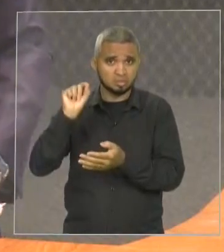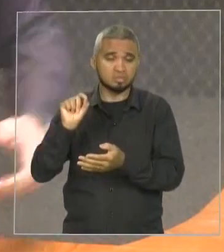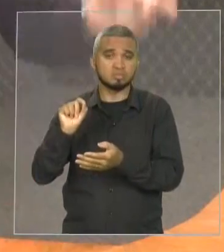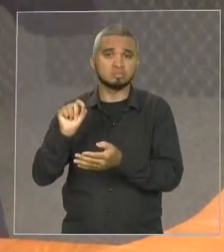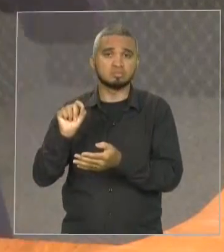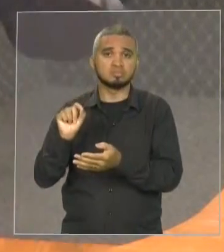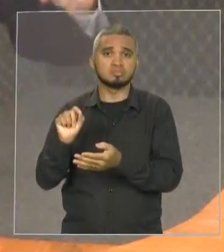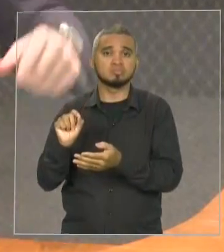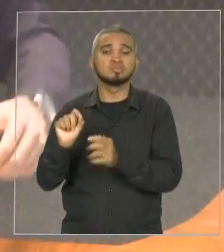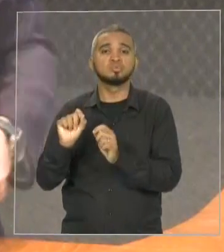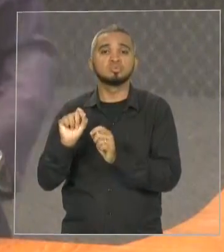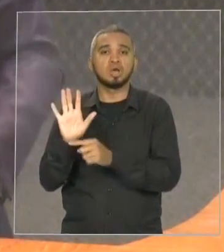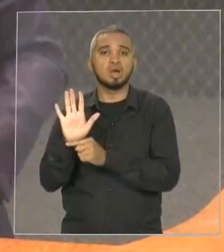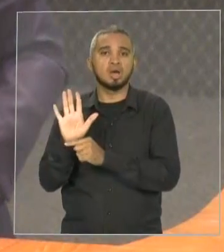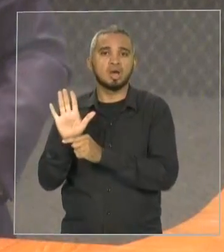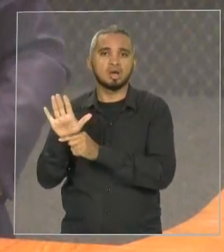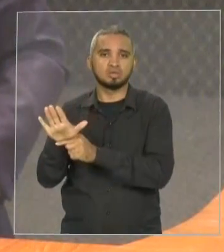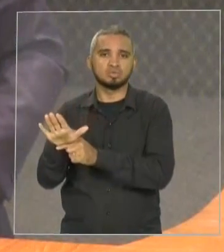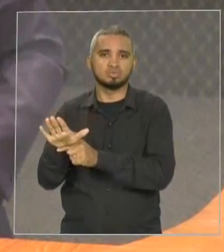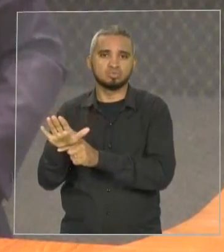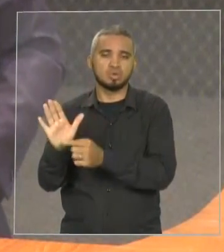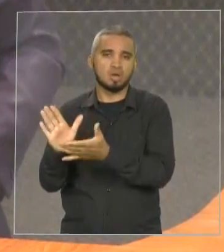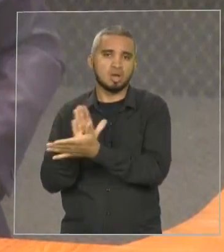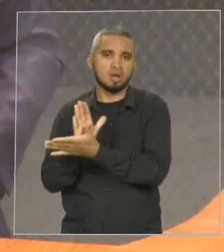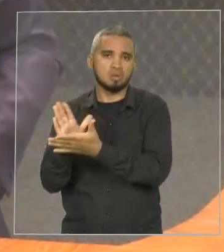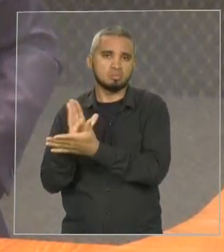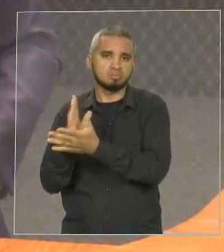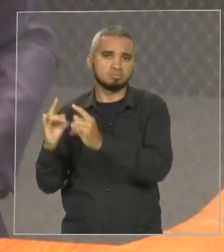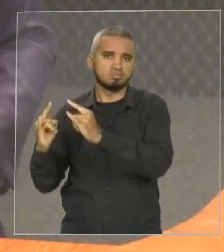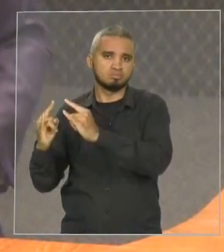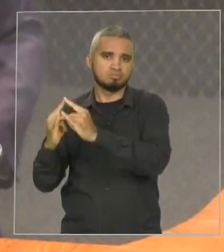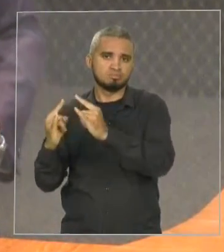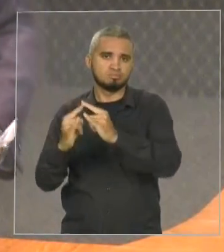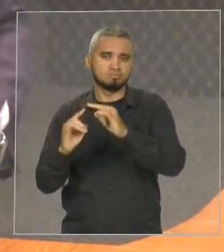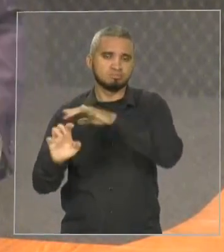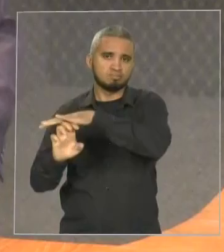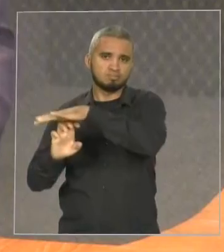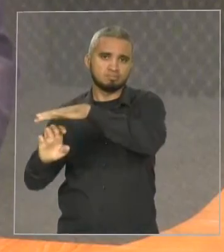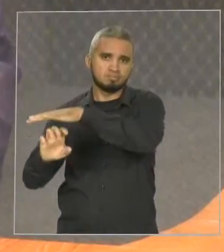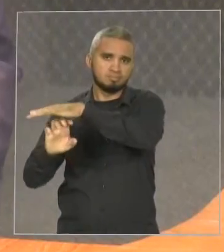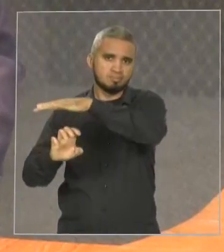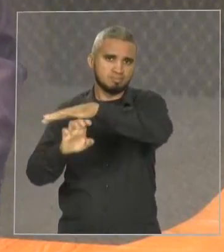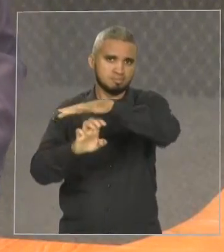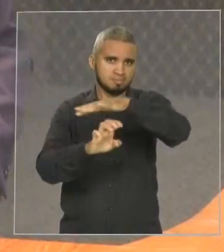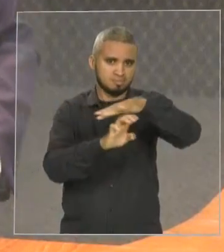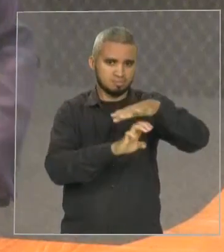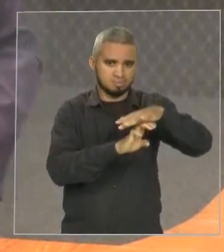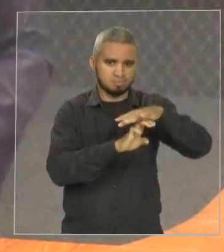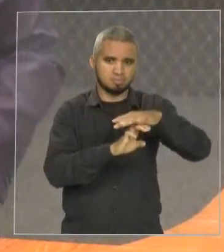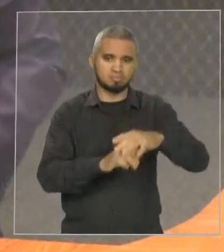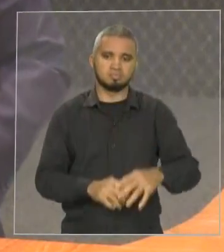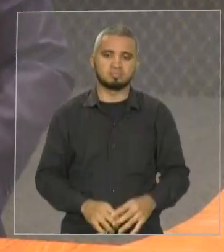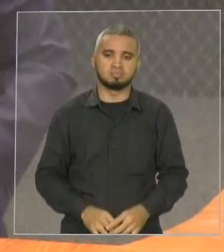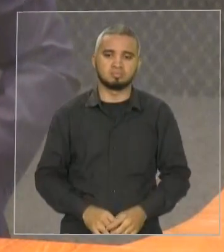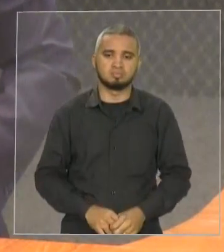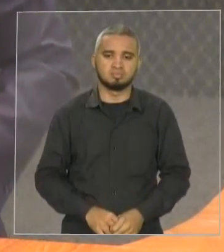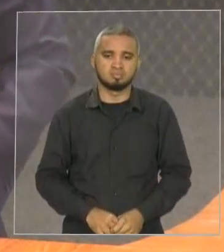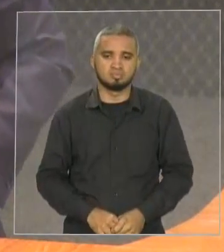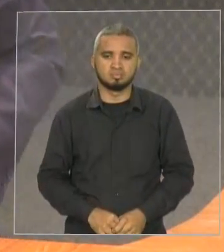a favorar entidades que não as entidades que prestariam